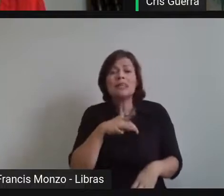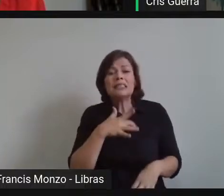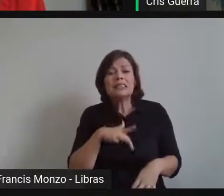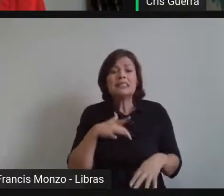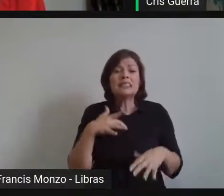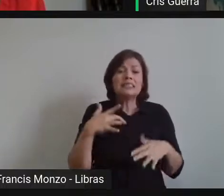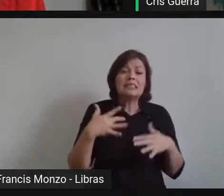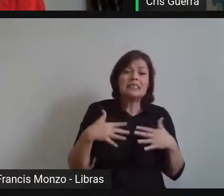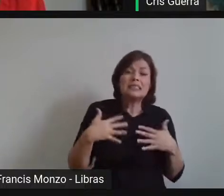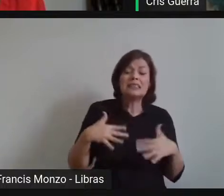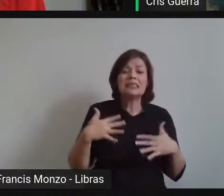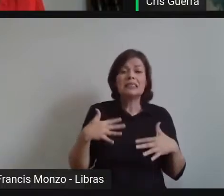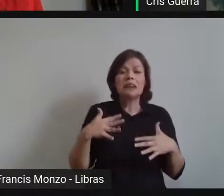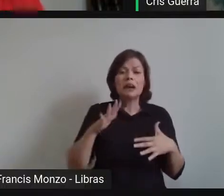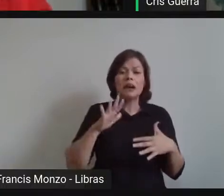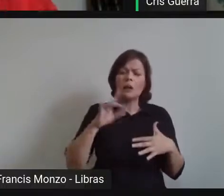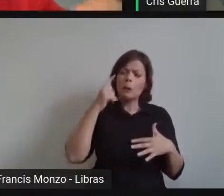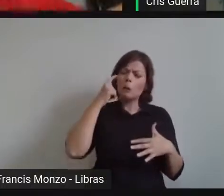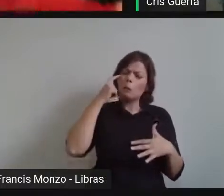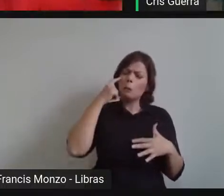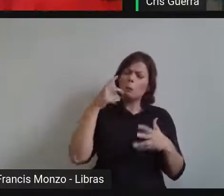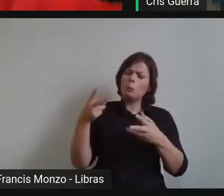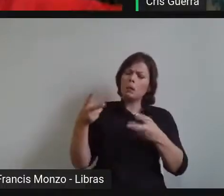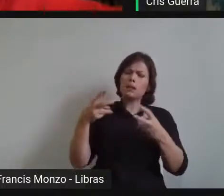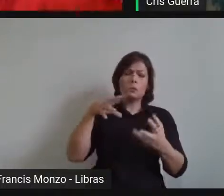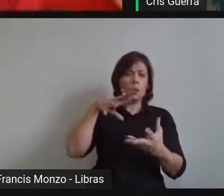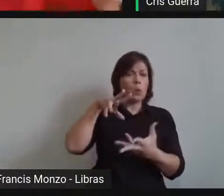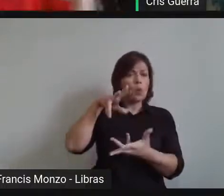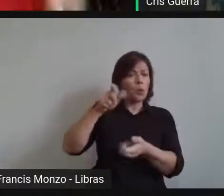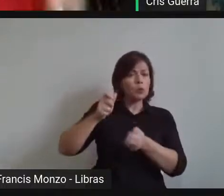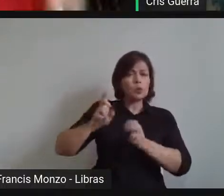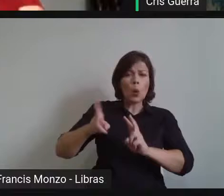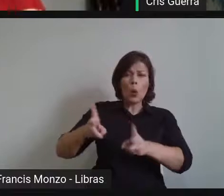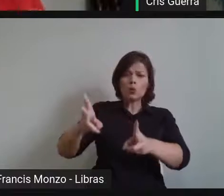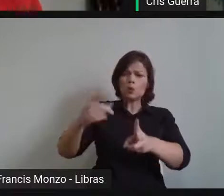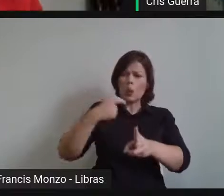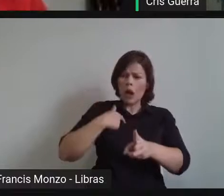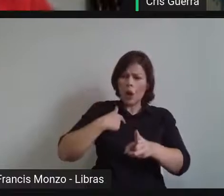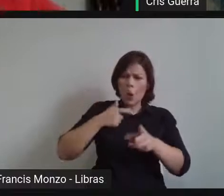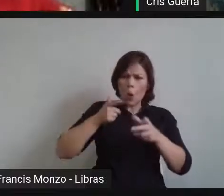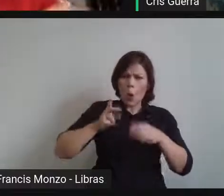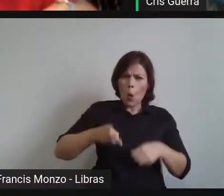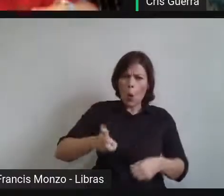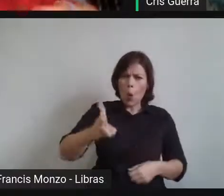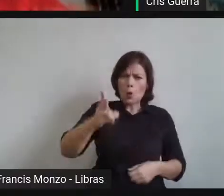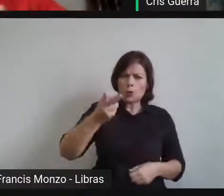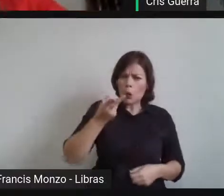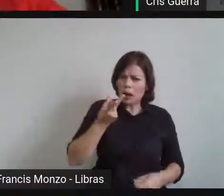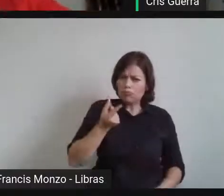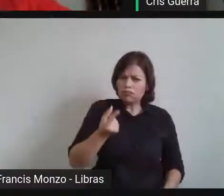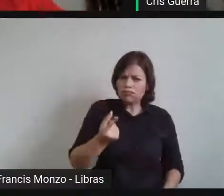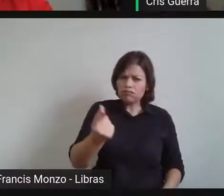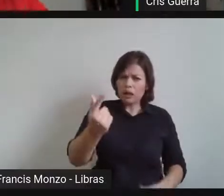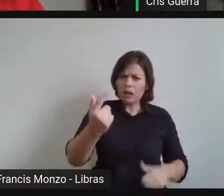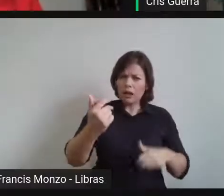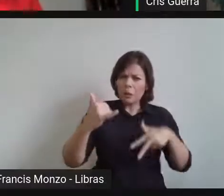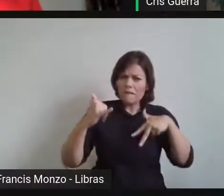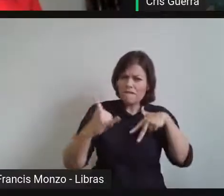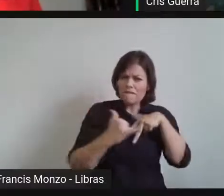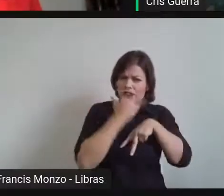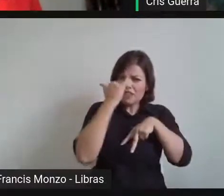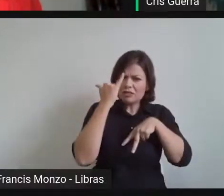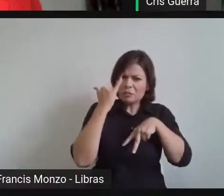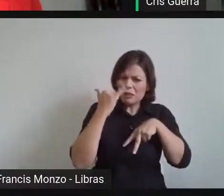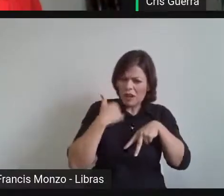mundo está caminhando. Ou eu vou sair desse lugar de vítima, ou eu vou ser eterna vítima, porque o mundo não carrega as vítimas